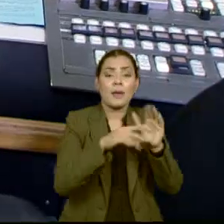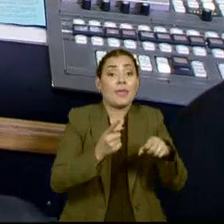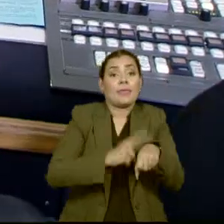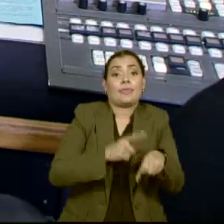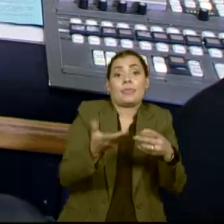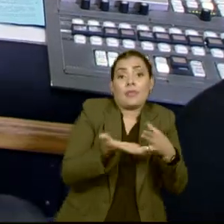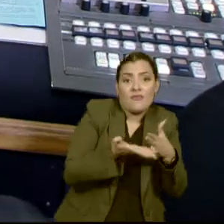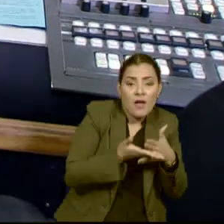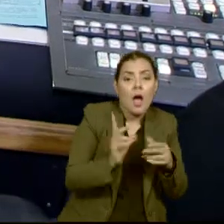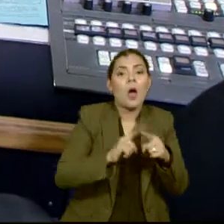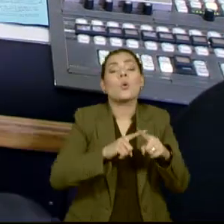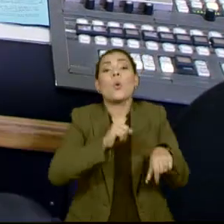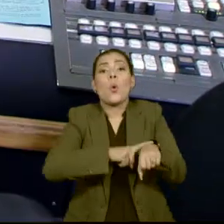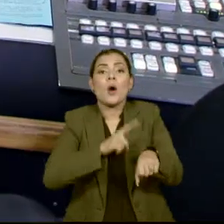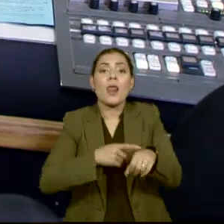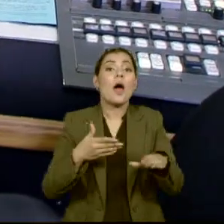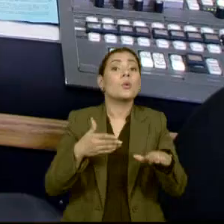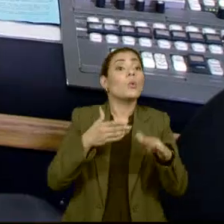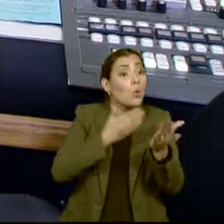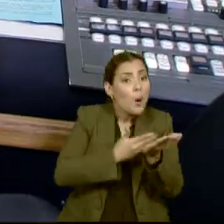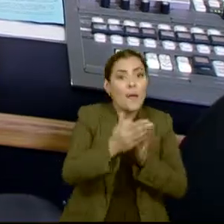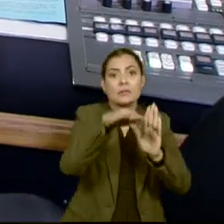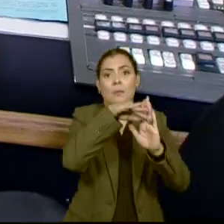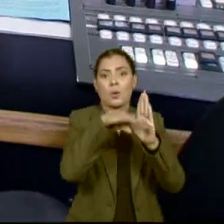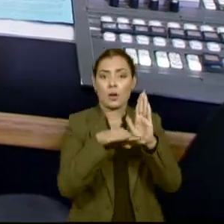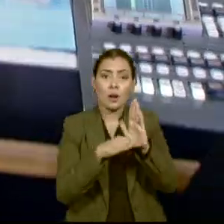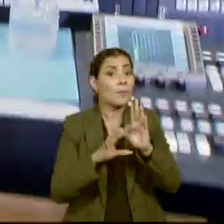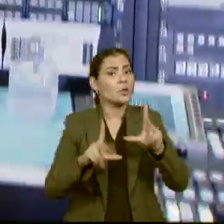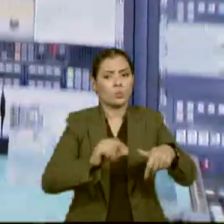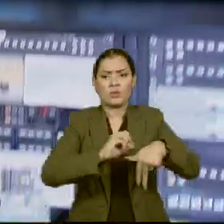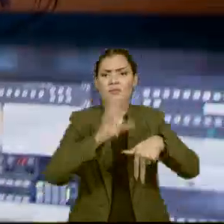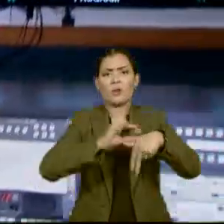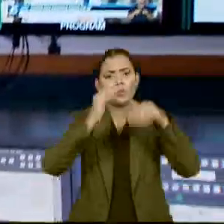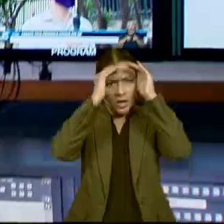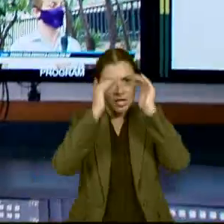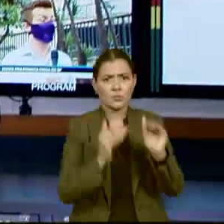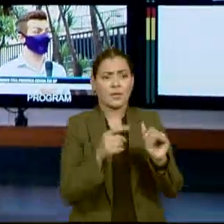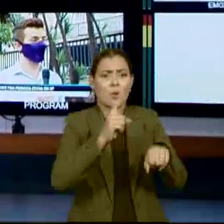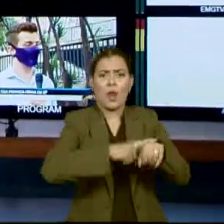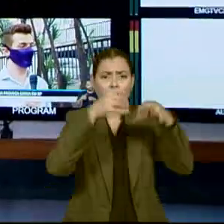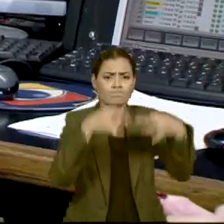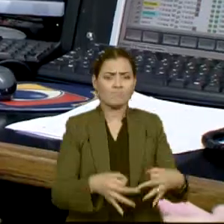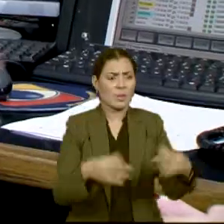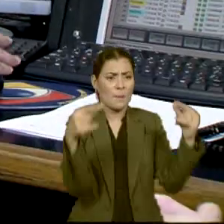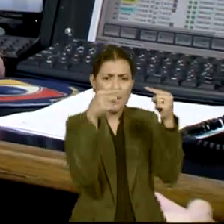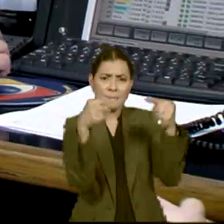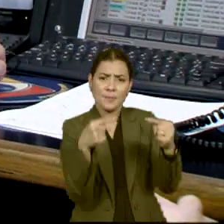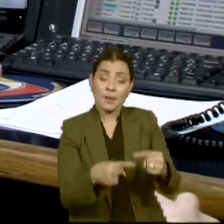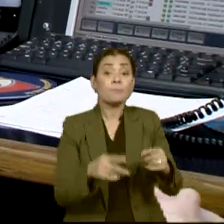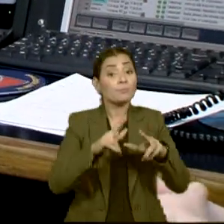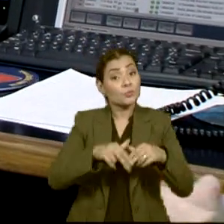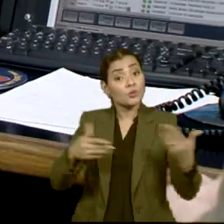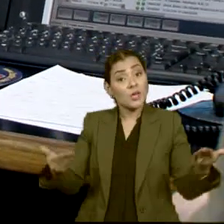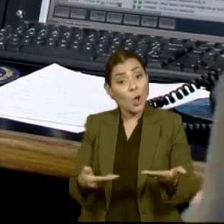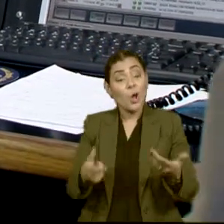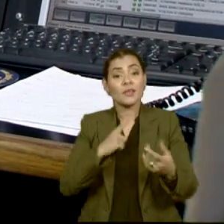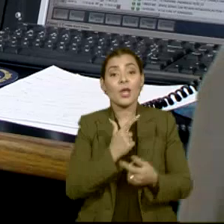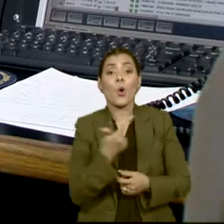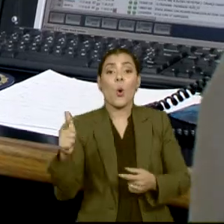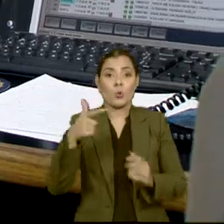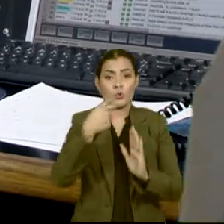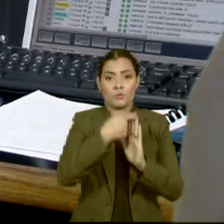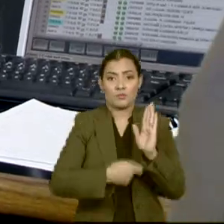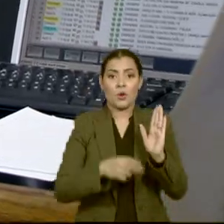intervalos, os horários de entrada dos programas, que é uma coisa que a cultura preza e respeita muito. E aqui a gente tem um outro